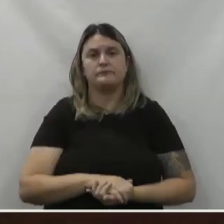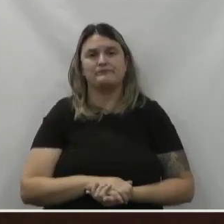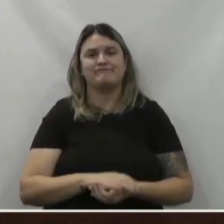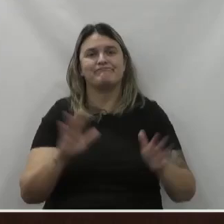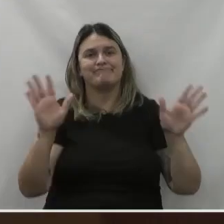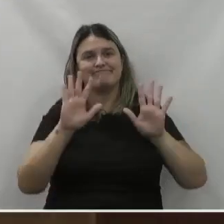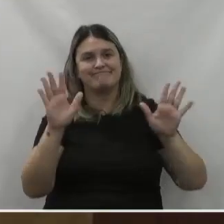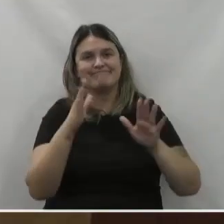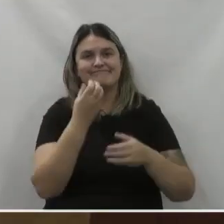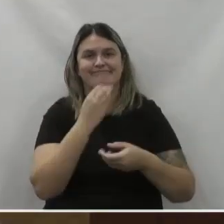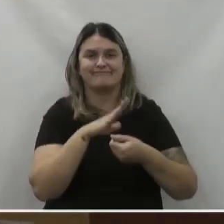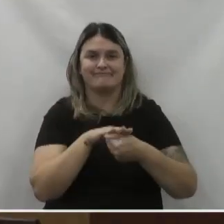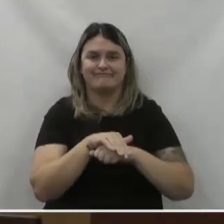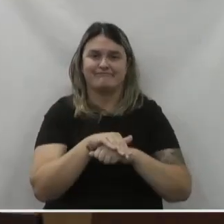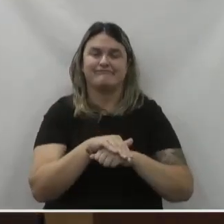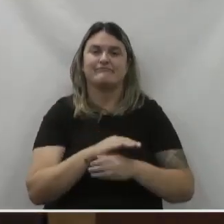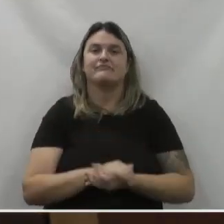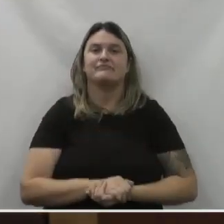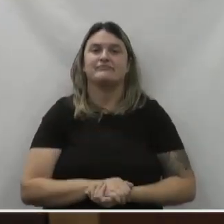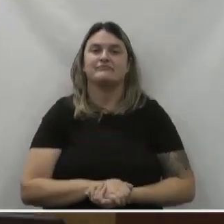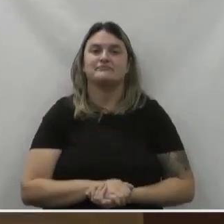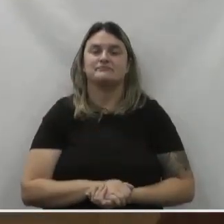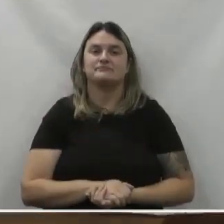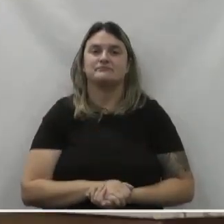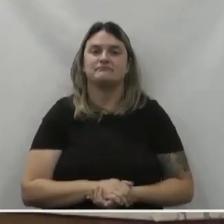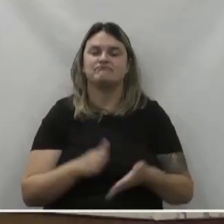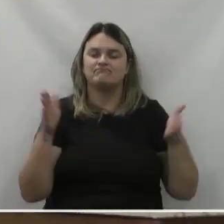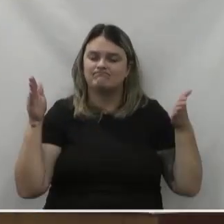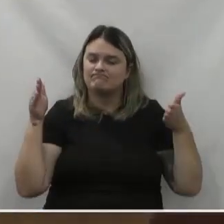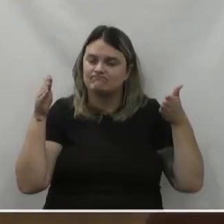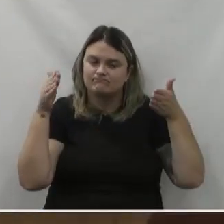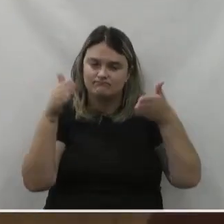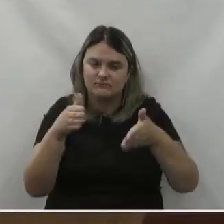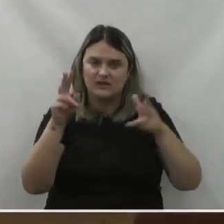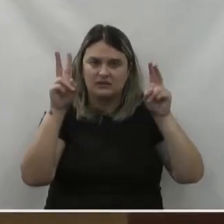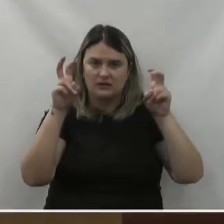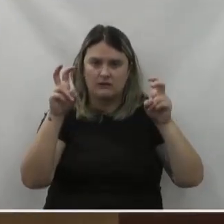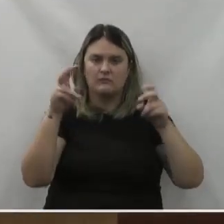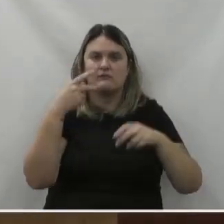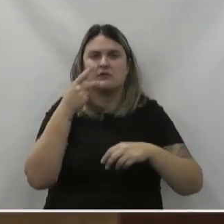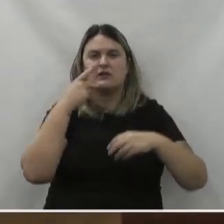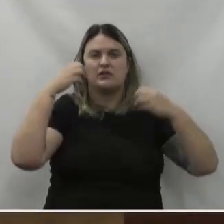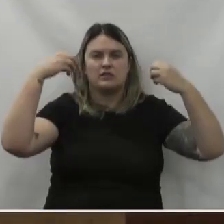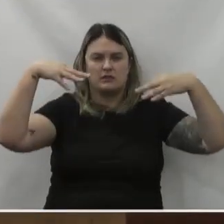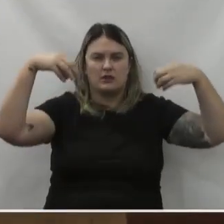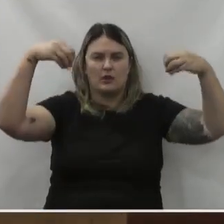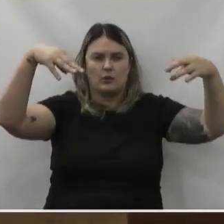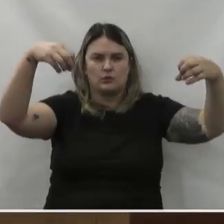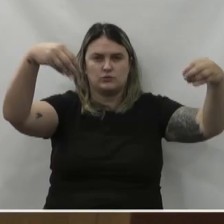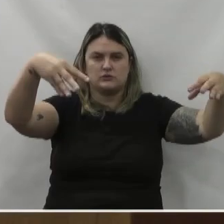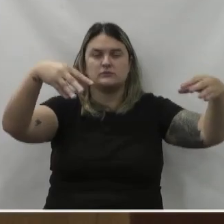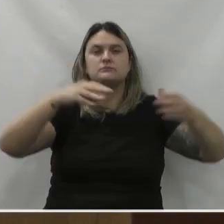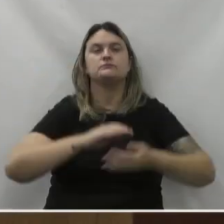Olá, boa noite a todos. Então, indo diretamente ao assunto, iluminação pública.